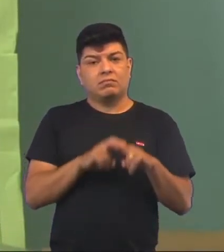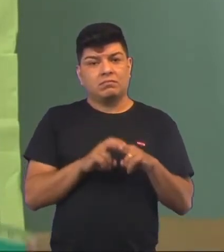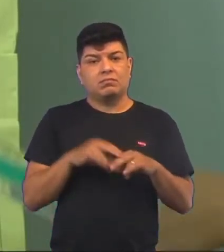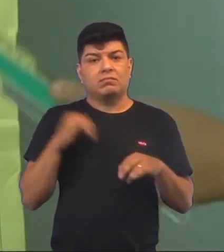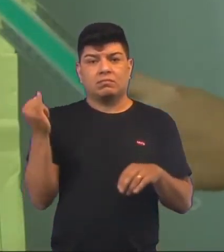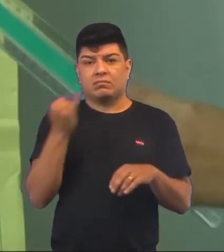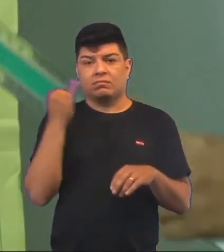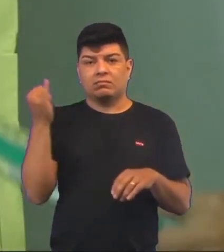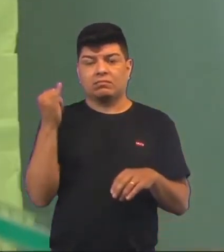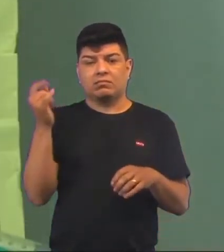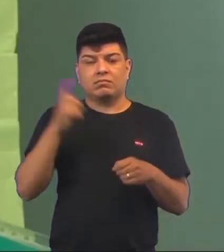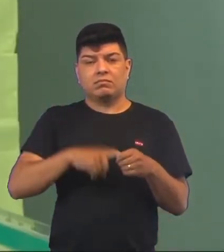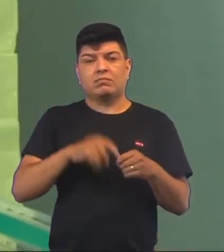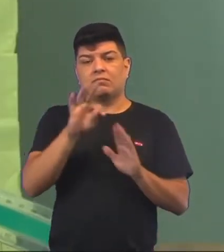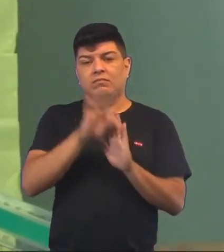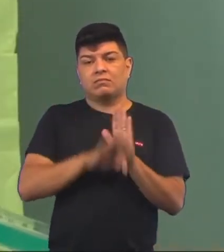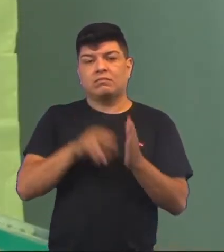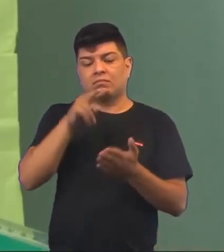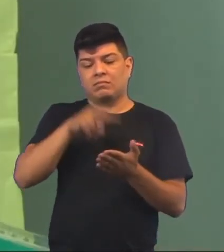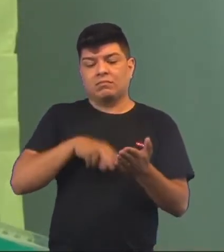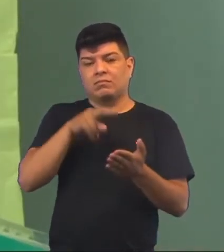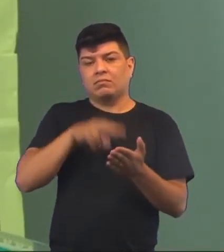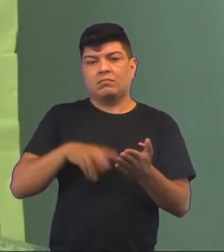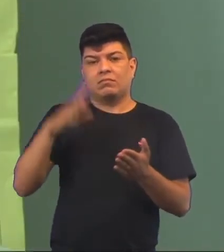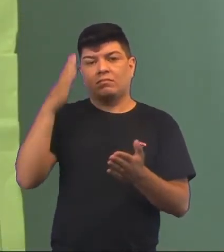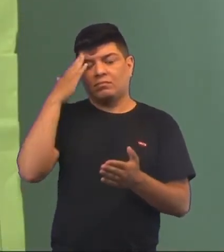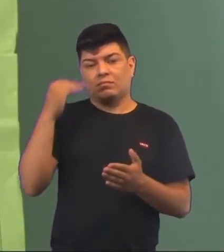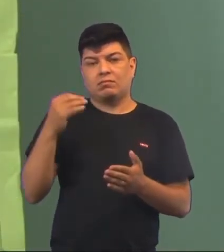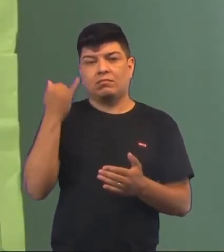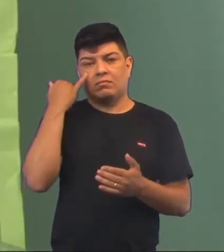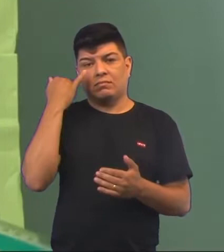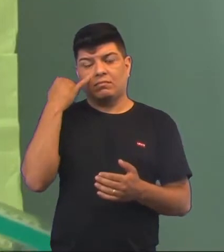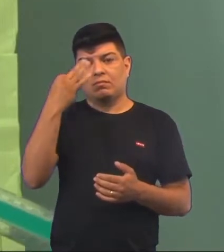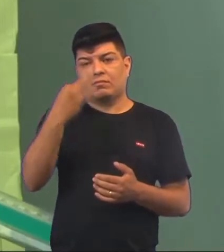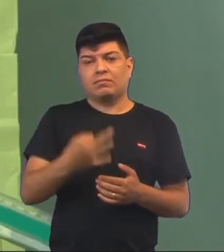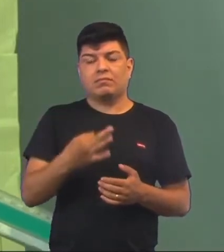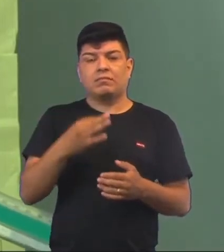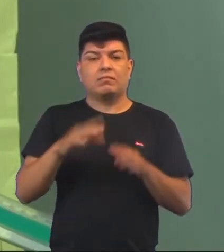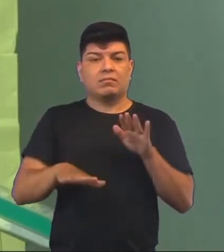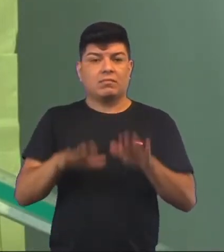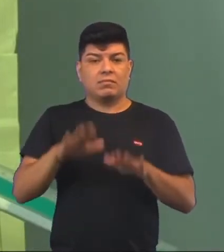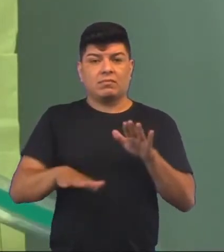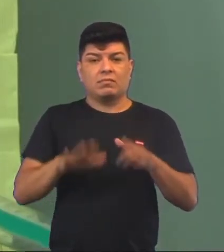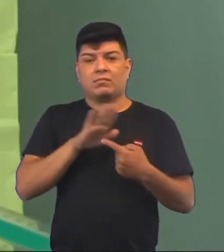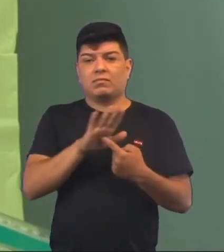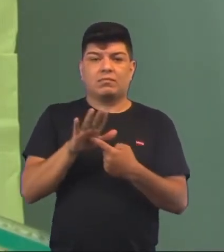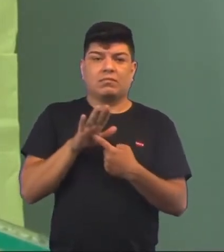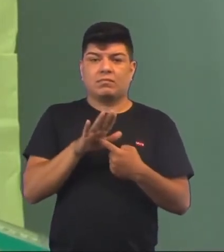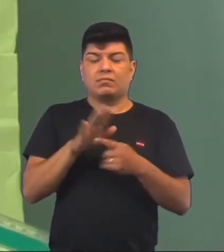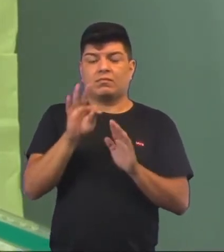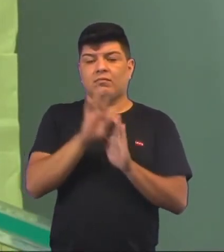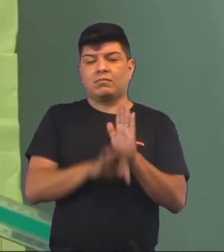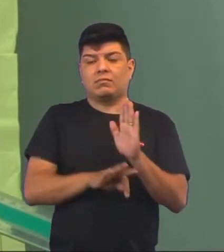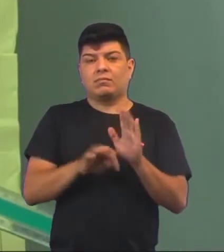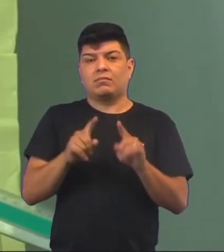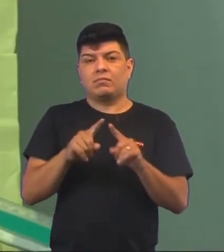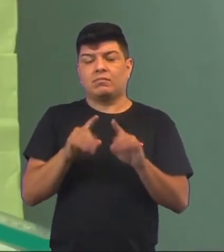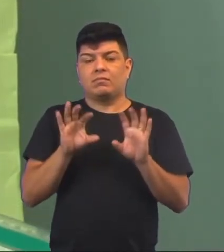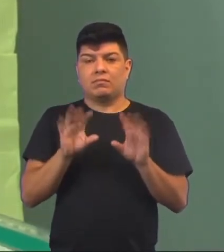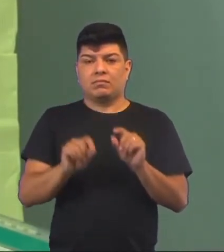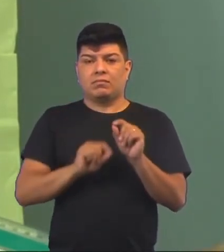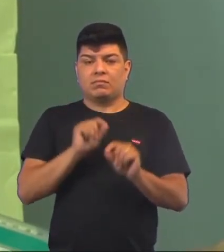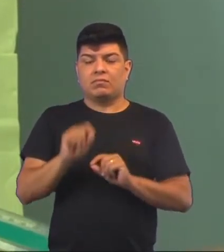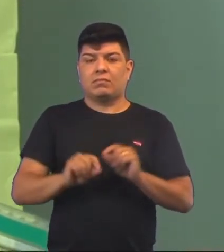falei, é importante você voltar para o texto, fazer a leitura, para você identificar a informação correta. Porque muitas vezes é citado, ah, isso foi citado no texto,